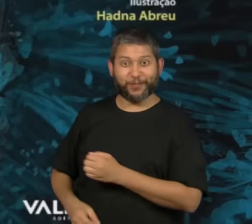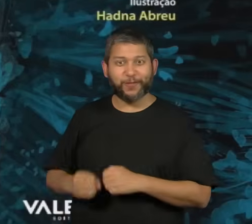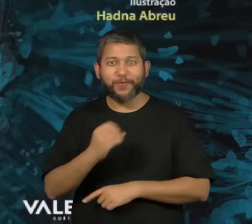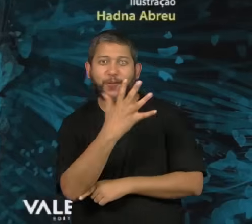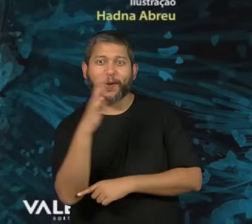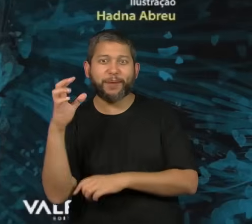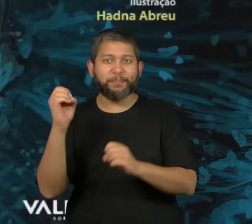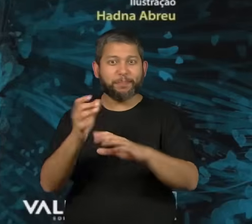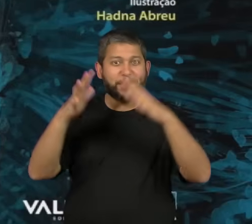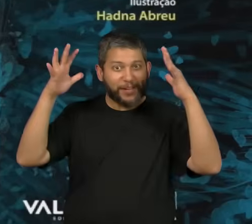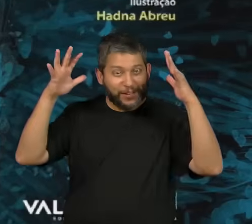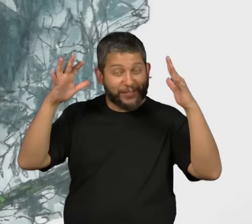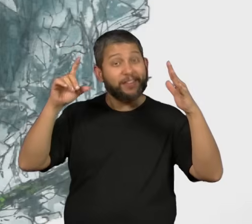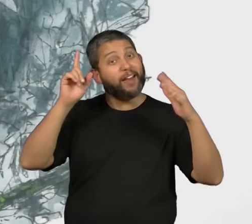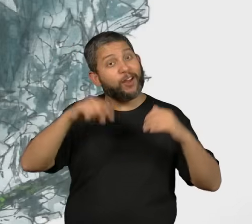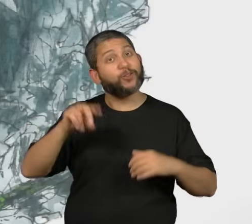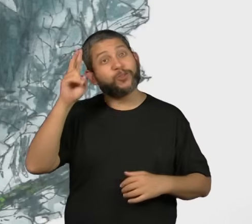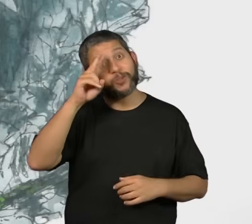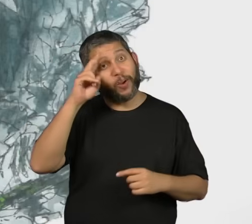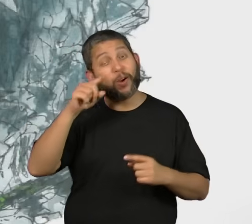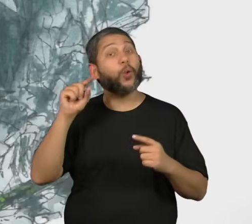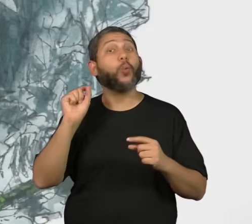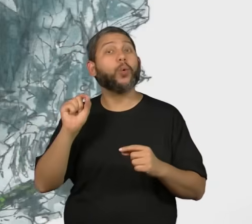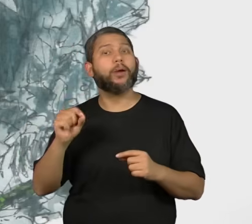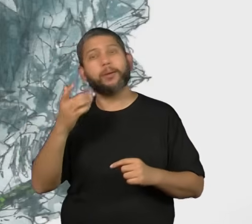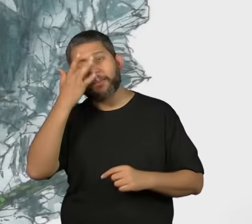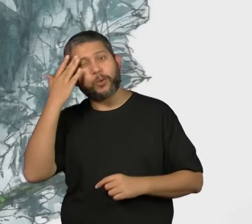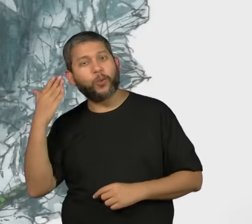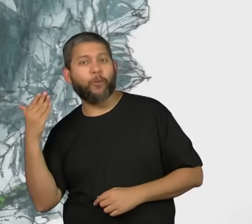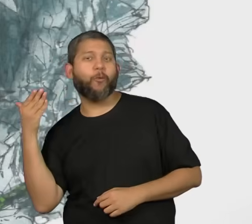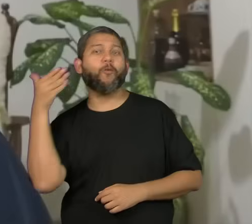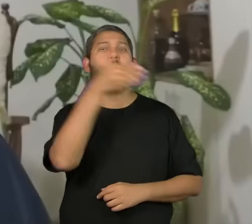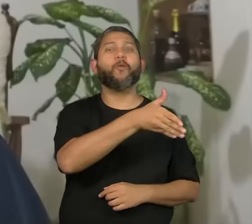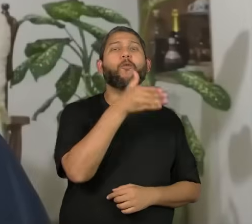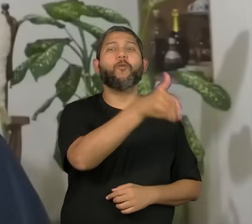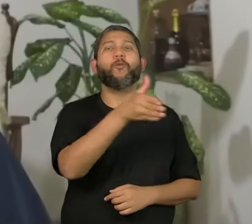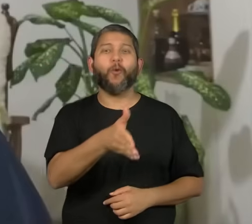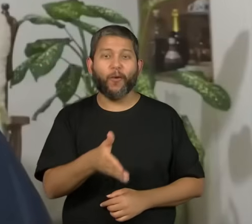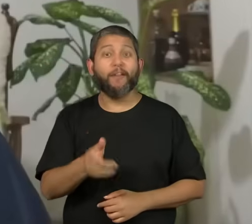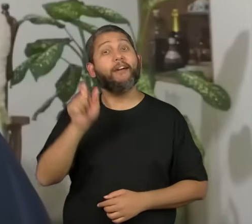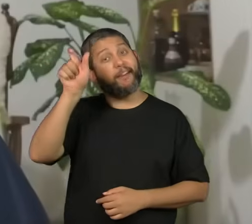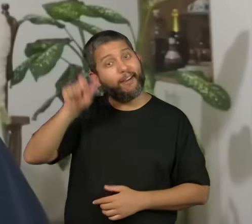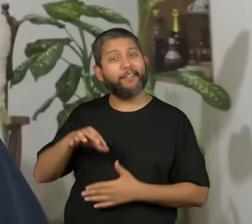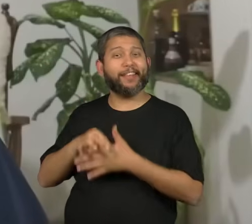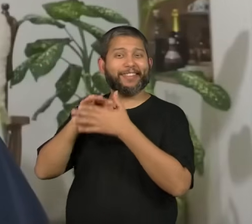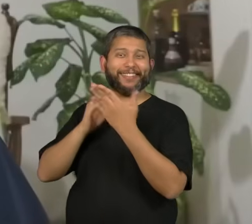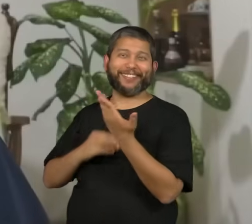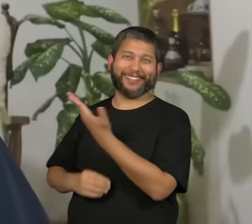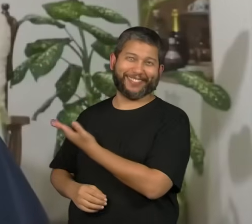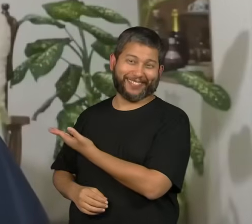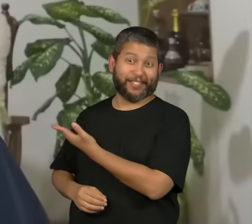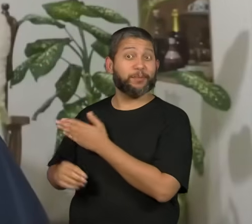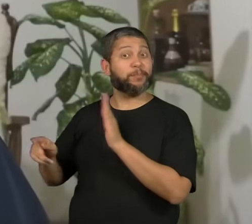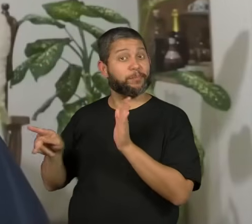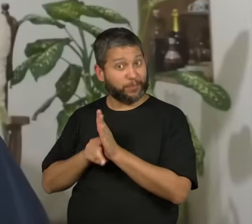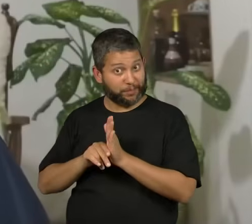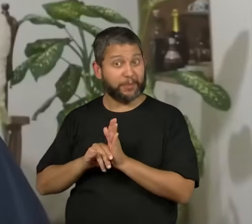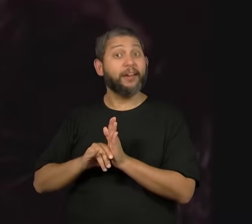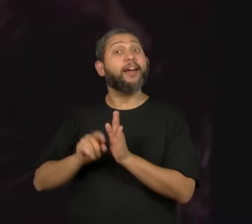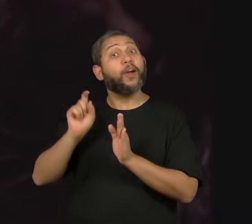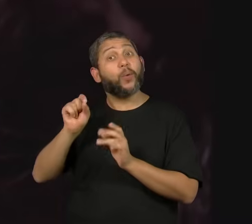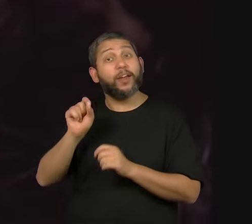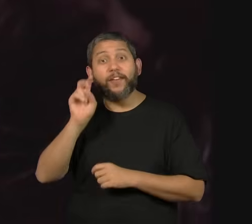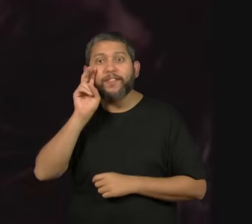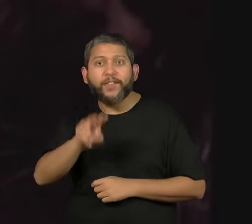é ficção inspirada nas incursões lideradas pela bióloga Noêmia Ishikawa, também do INPA, para ver